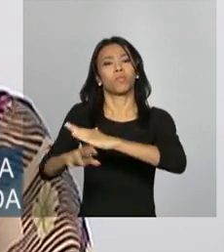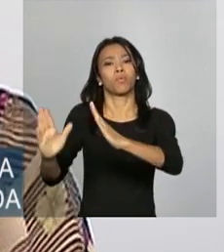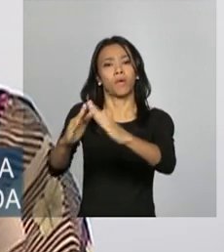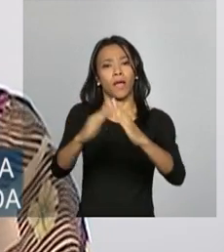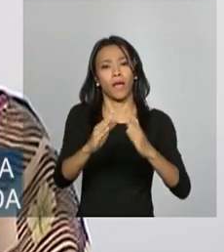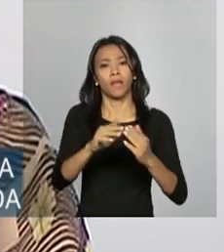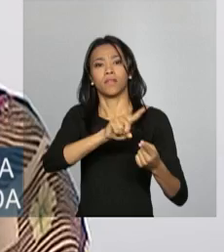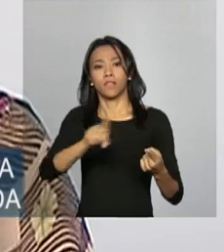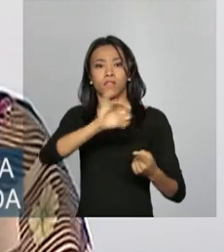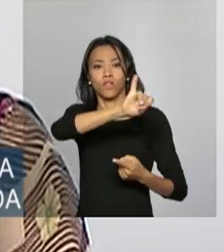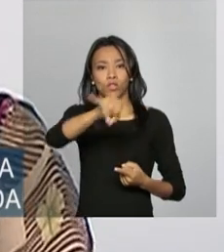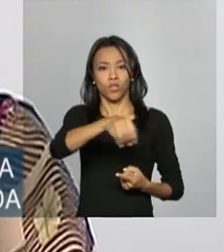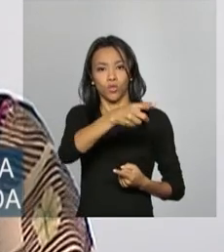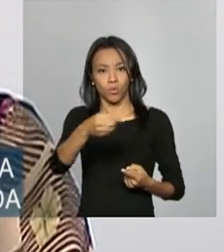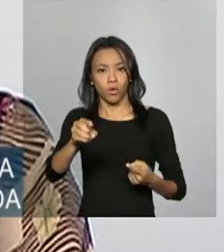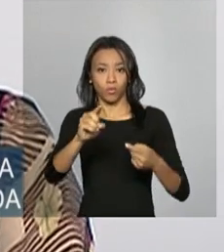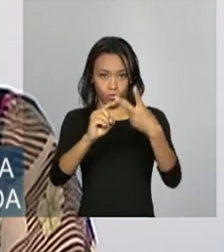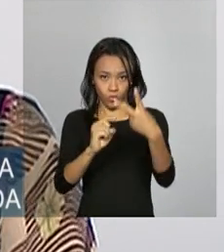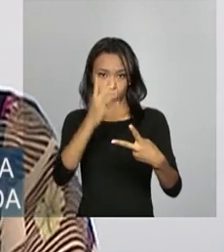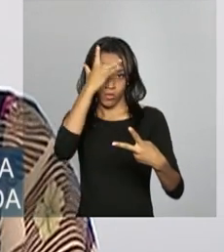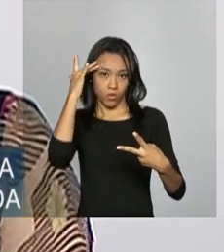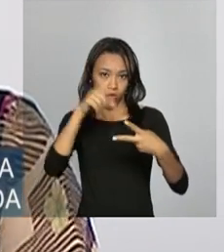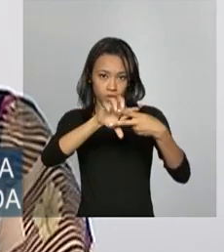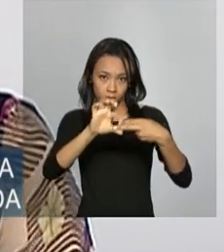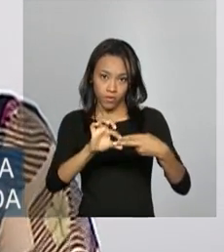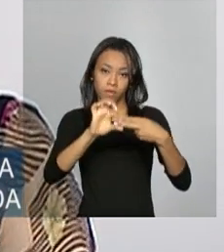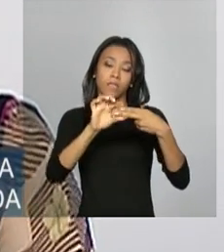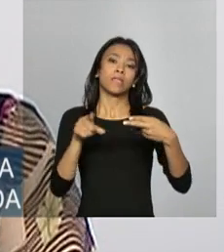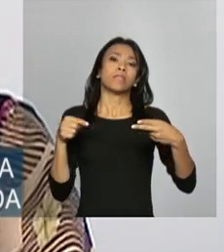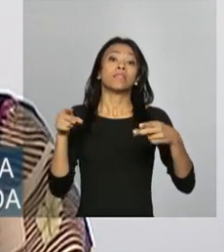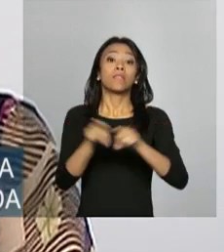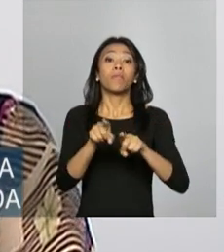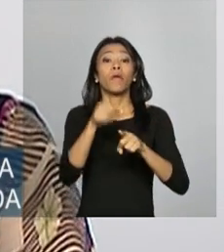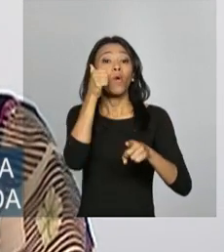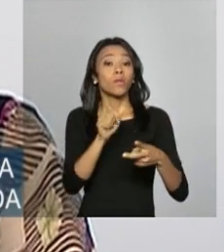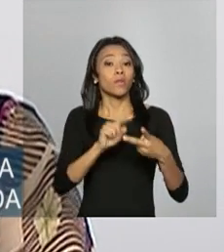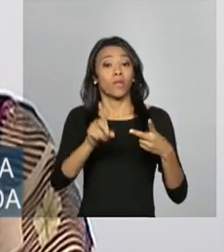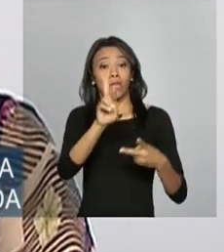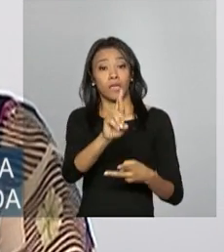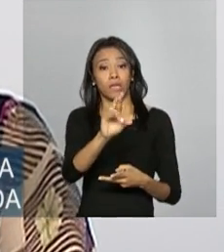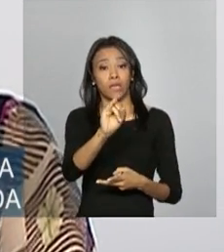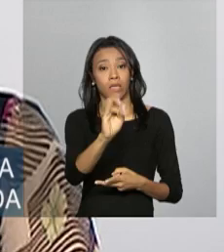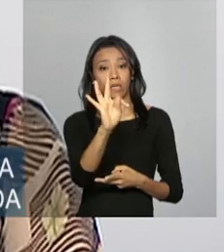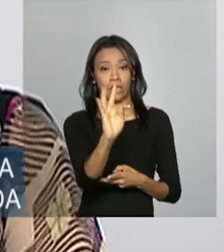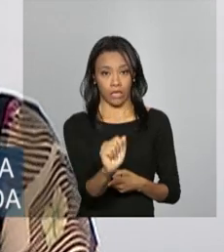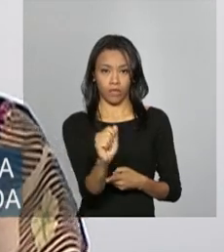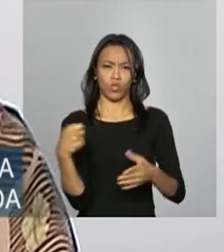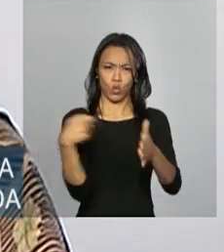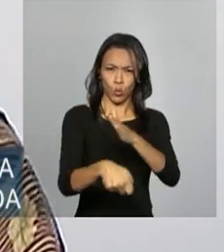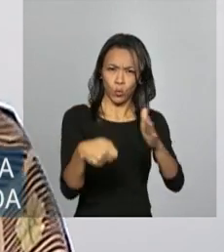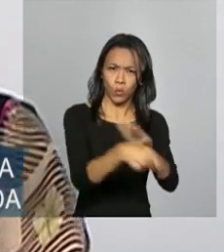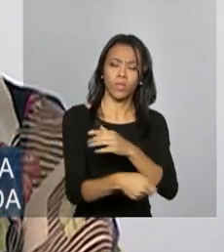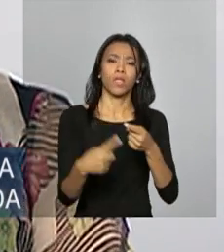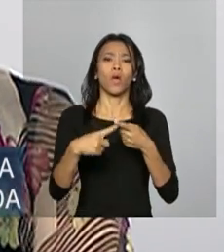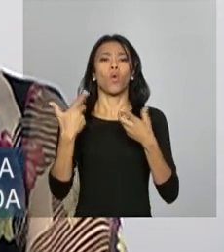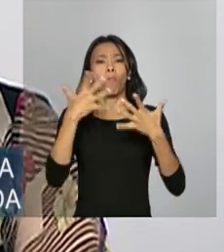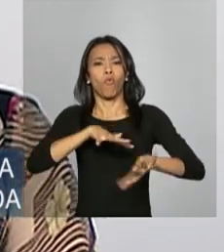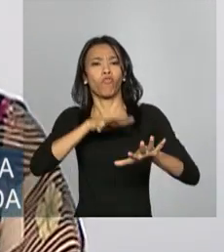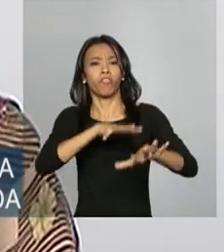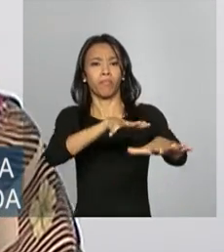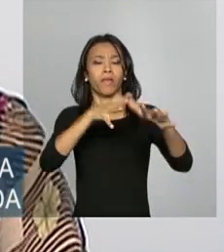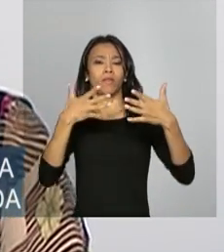Ildemário João Proença. Da Frente de Luta, a Rita Cássia. Do Movimento em